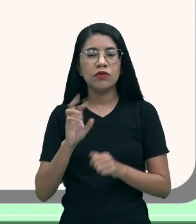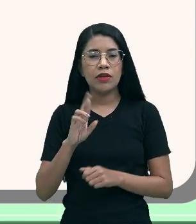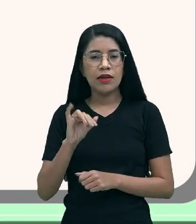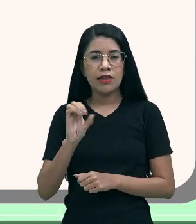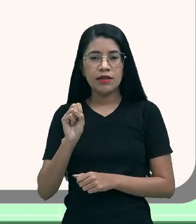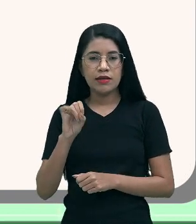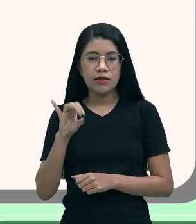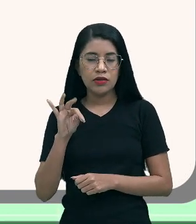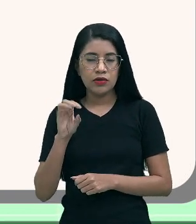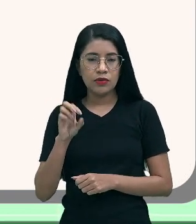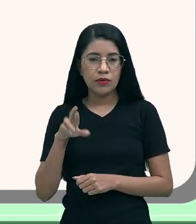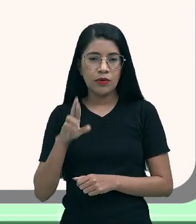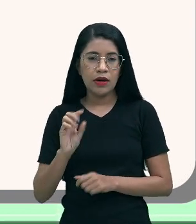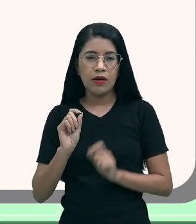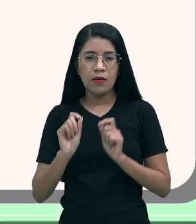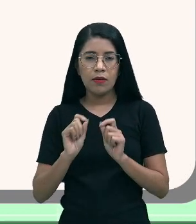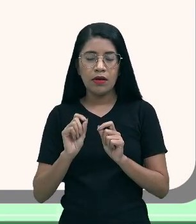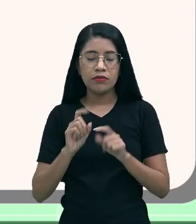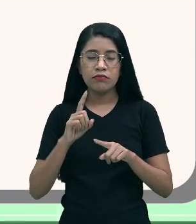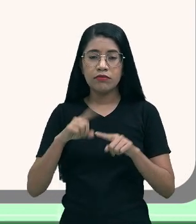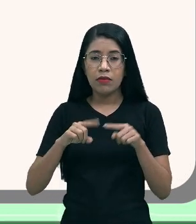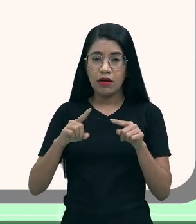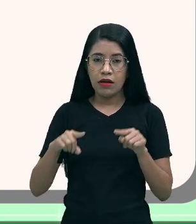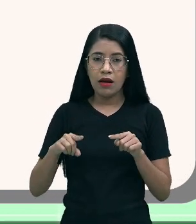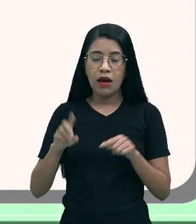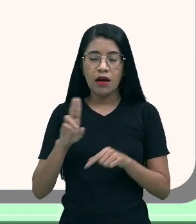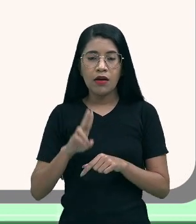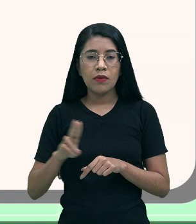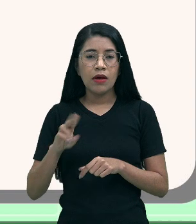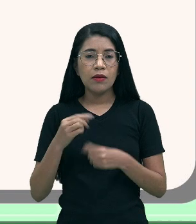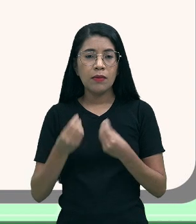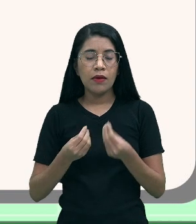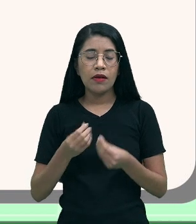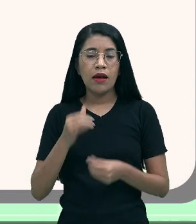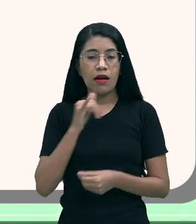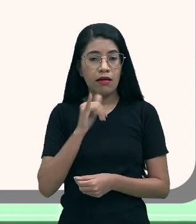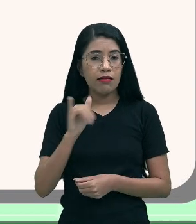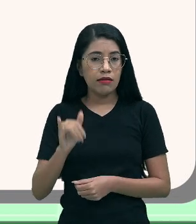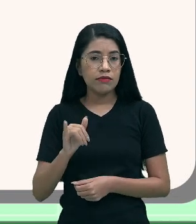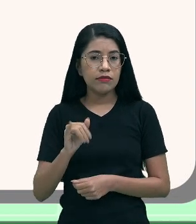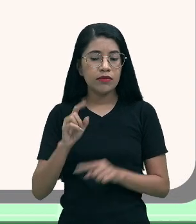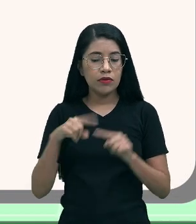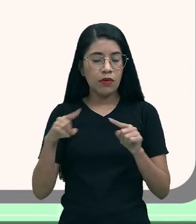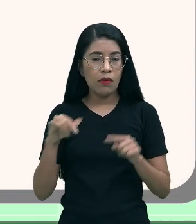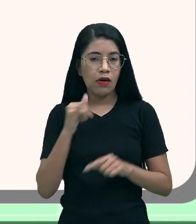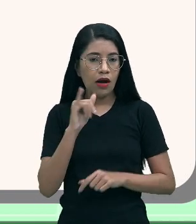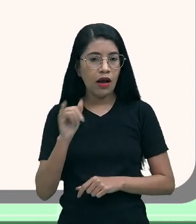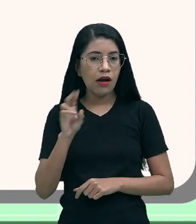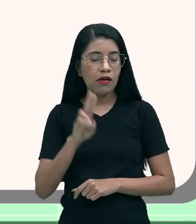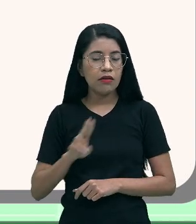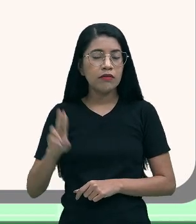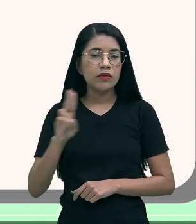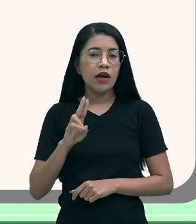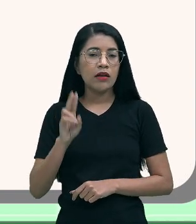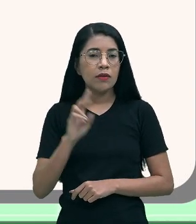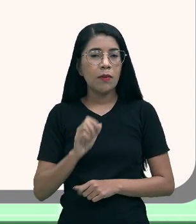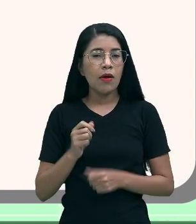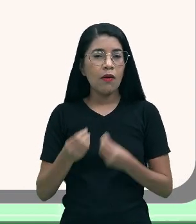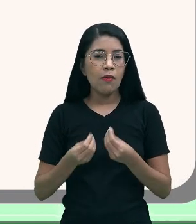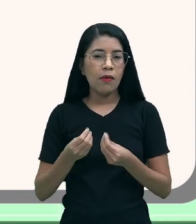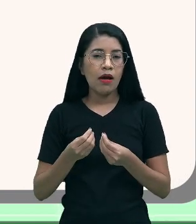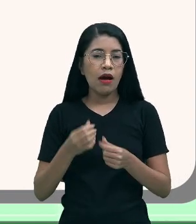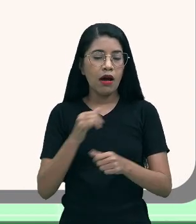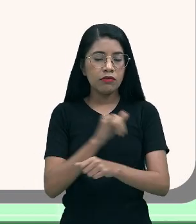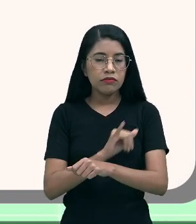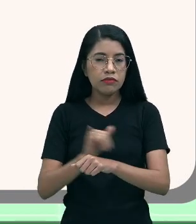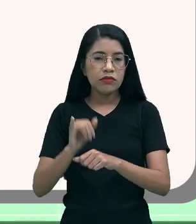Então, resistores são dispositivos elétricos, claro, usados para controlar a